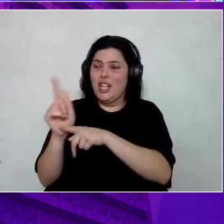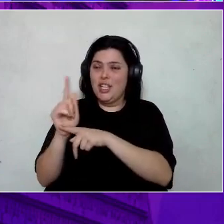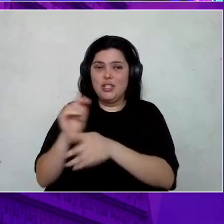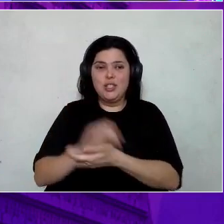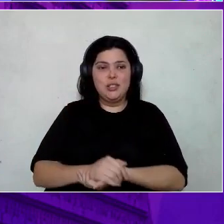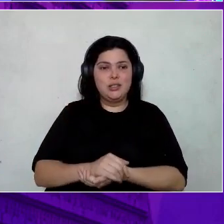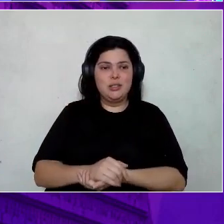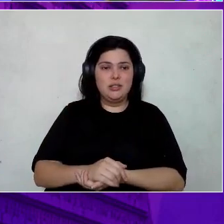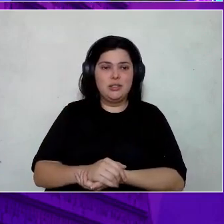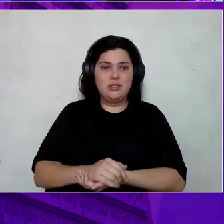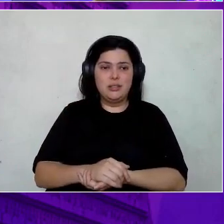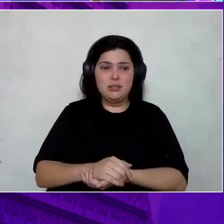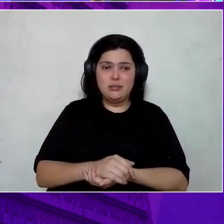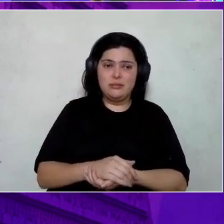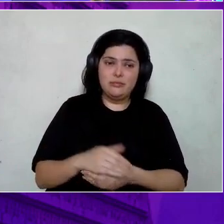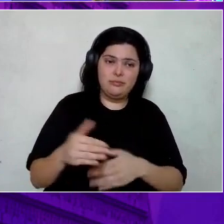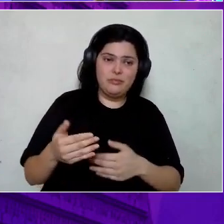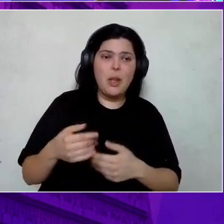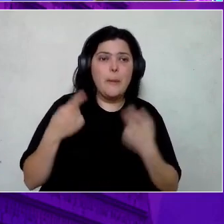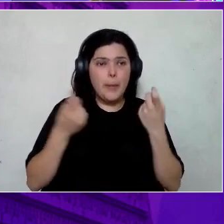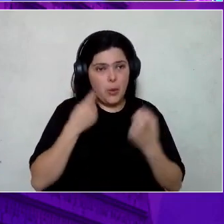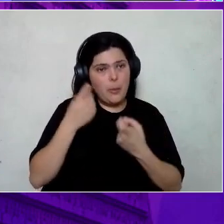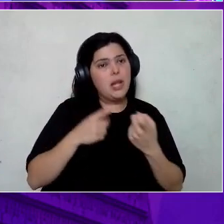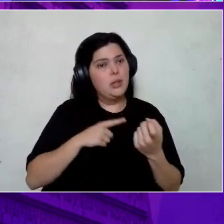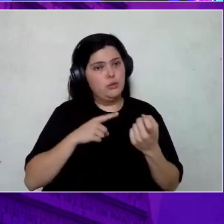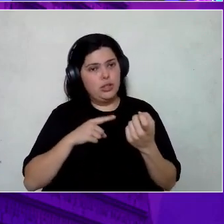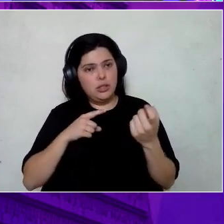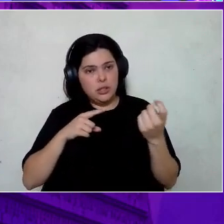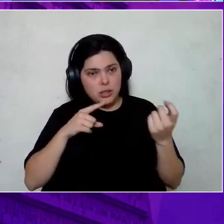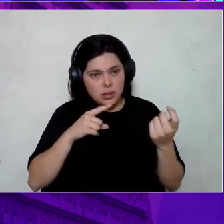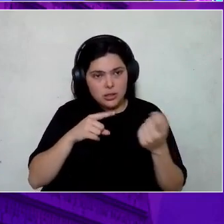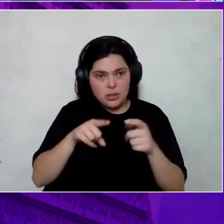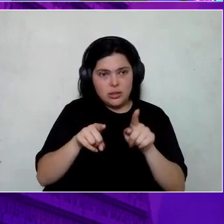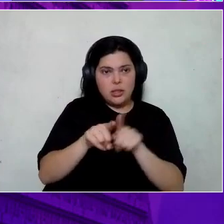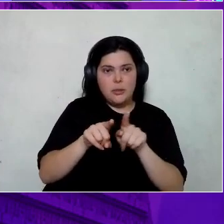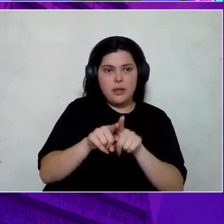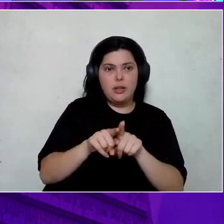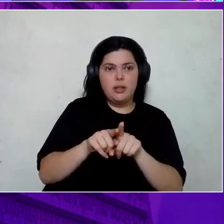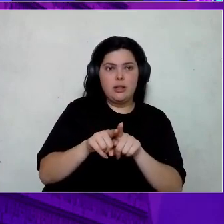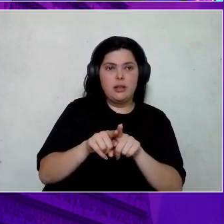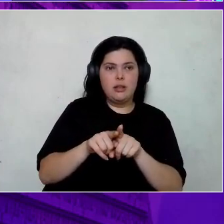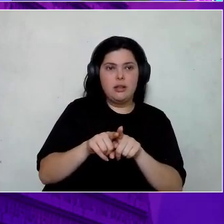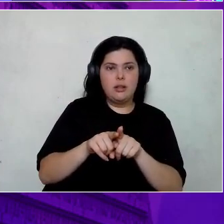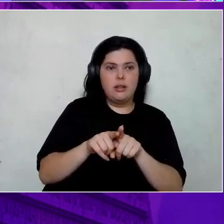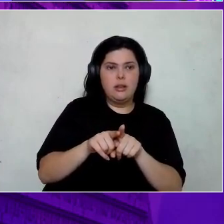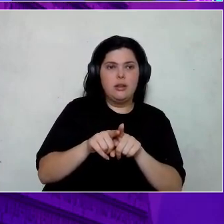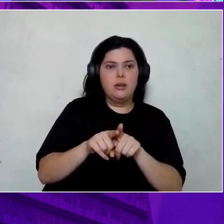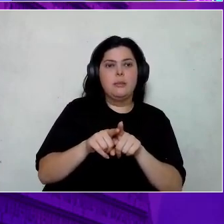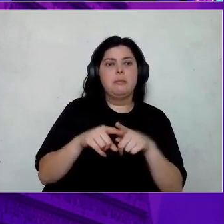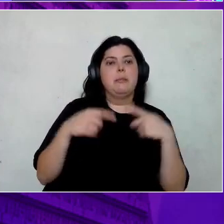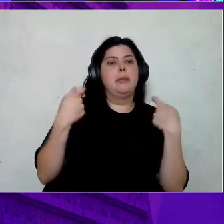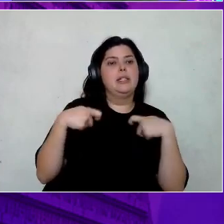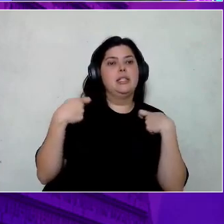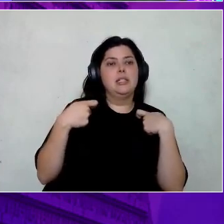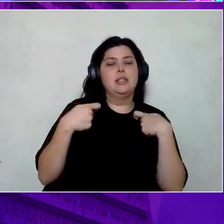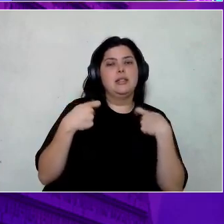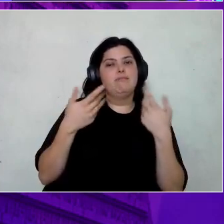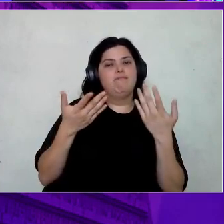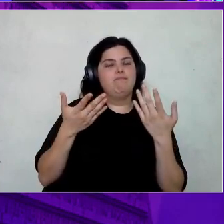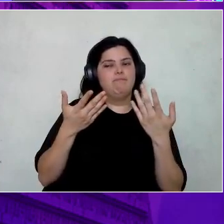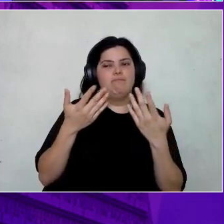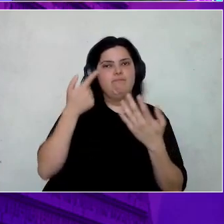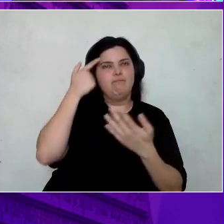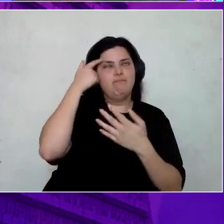tive essa preocupação na época, né? Mas é algo também que você tem que, assim, pensar que você